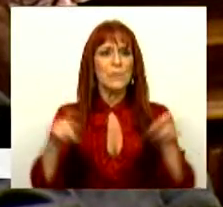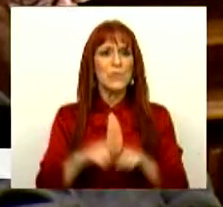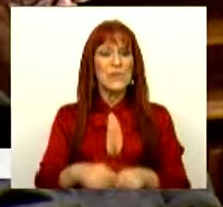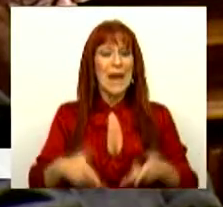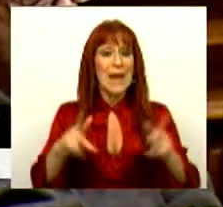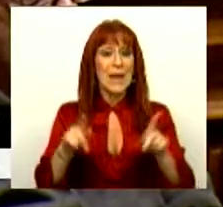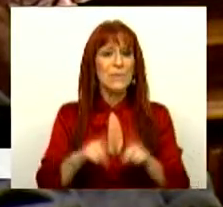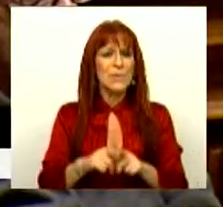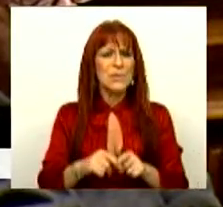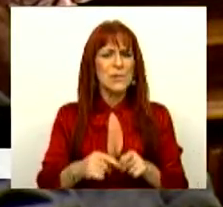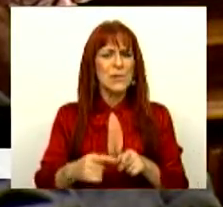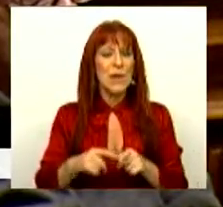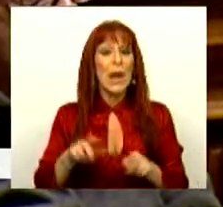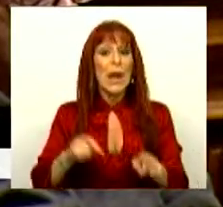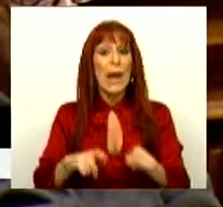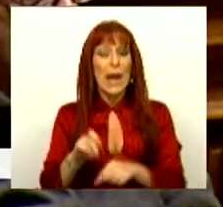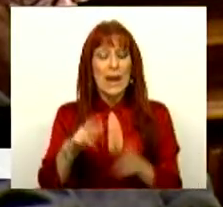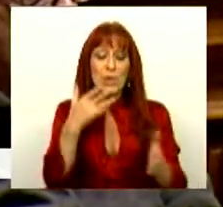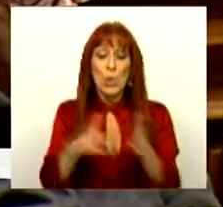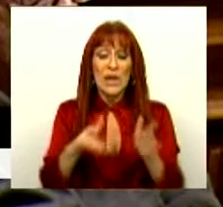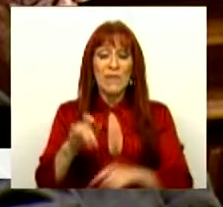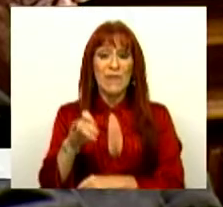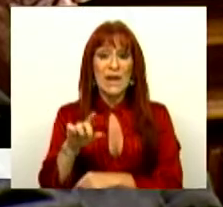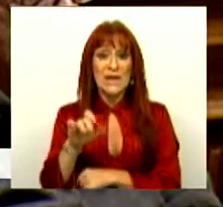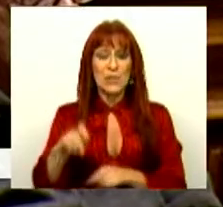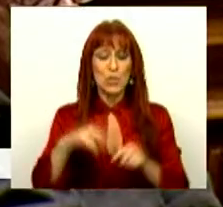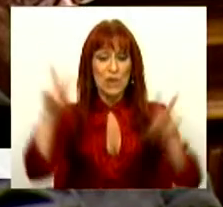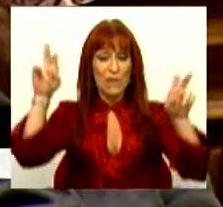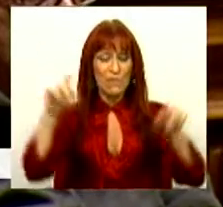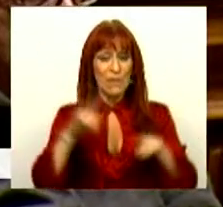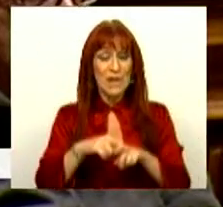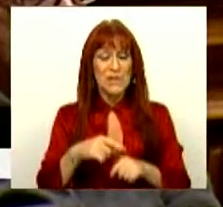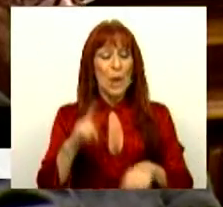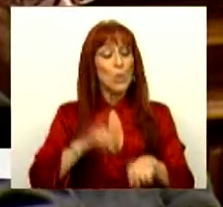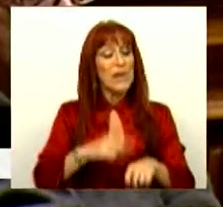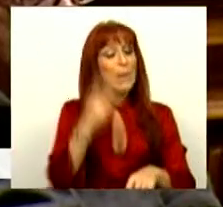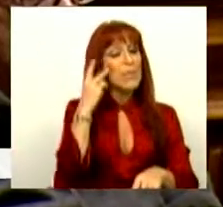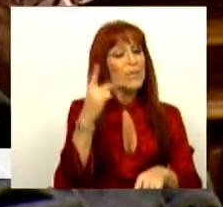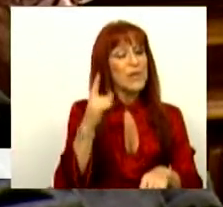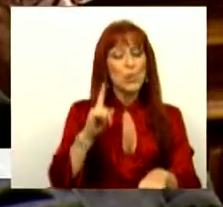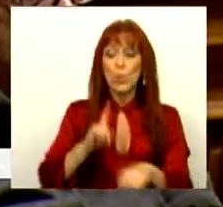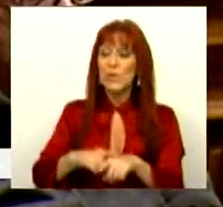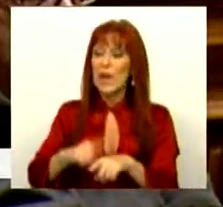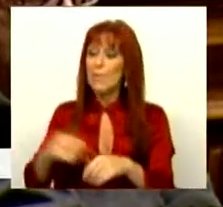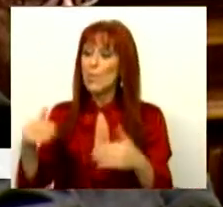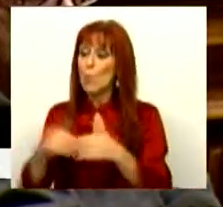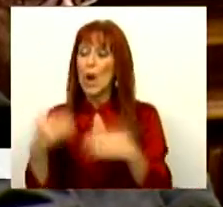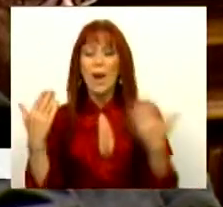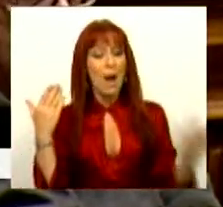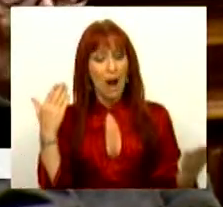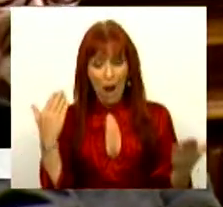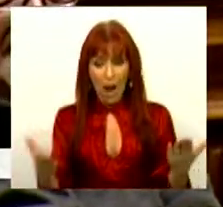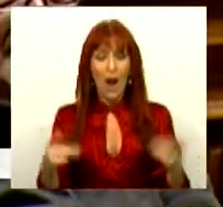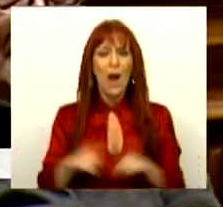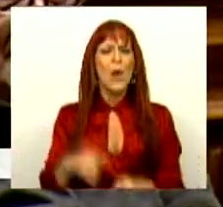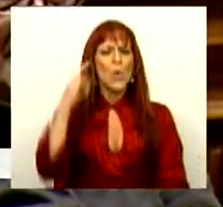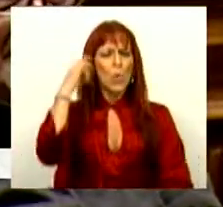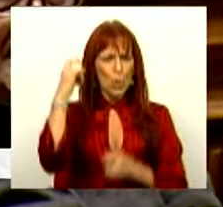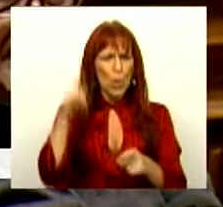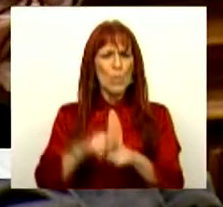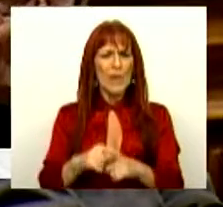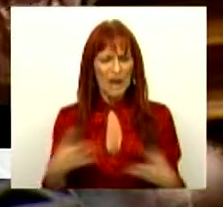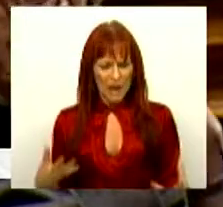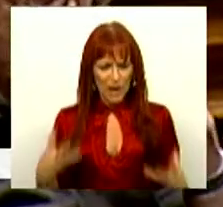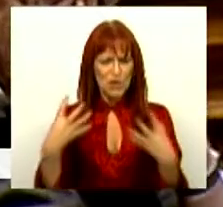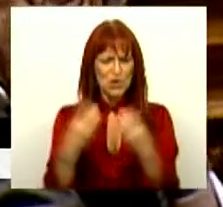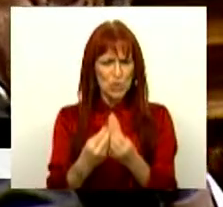livro do Eclesiastes, esta frase: há um tempo para viver e há um tempo para morrer. Um pensamento que